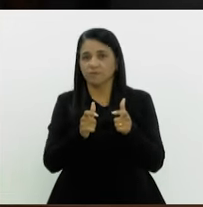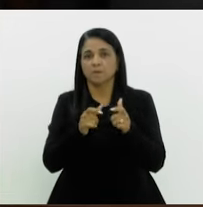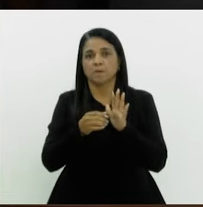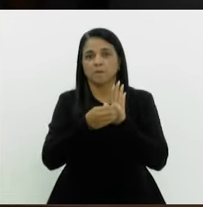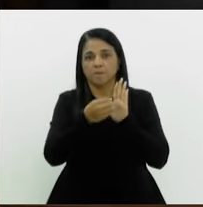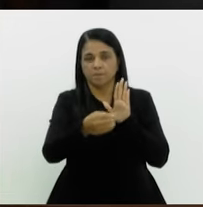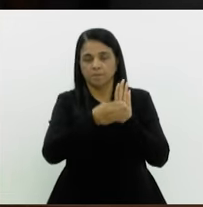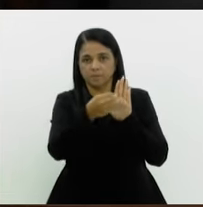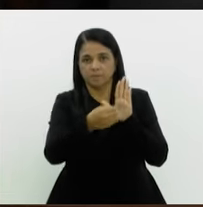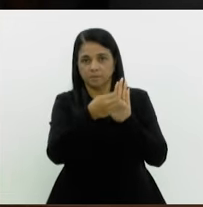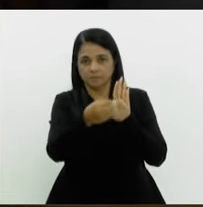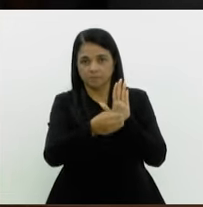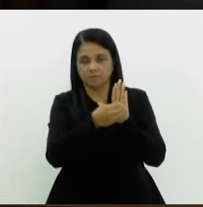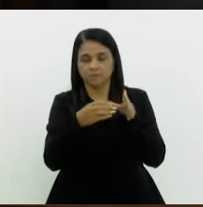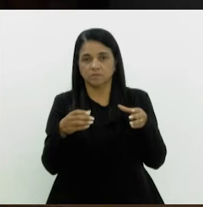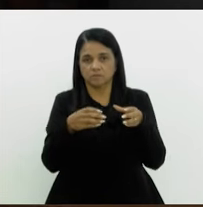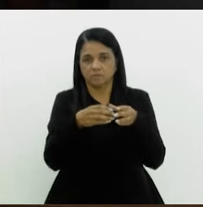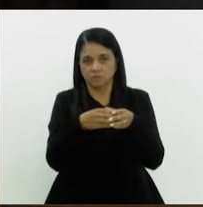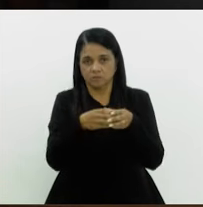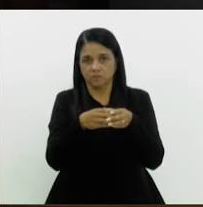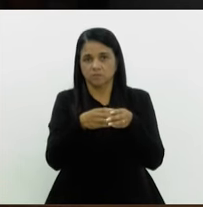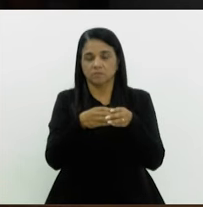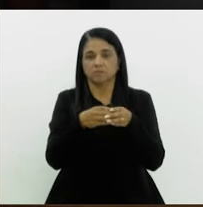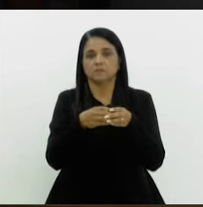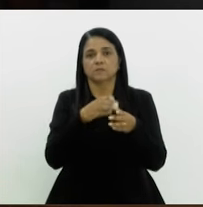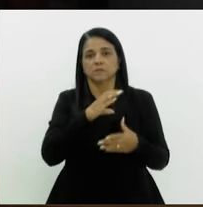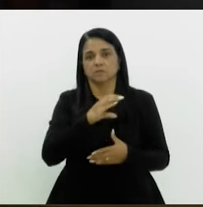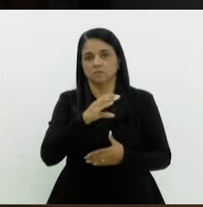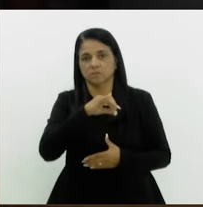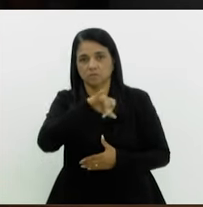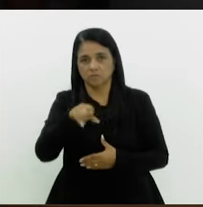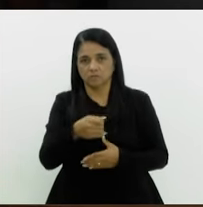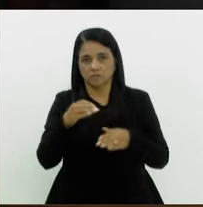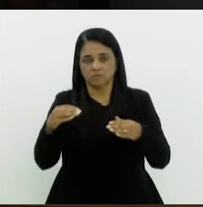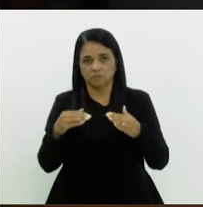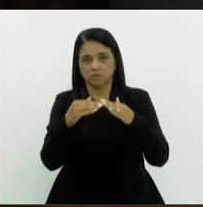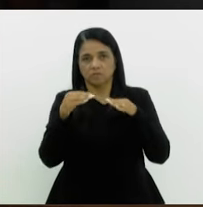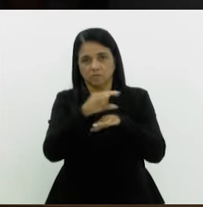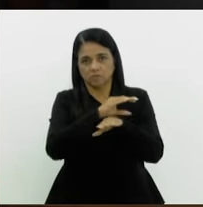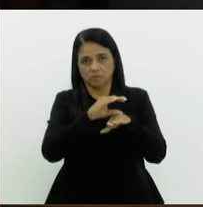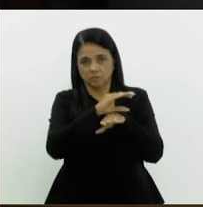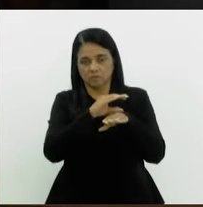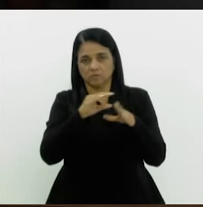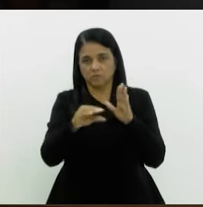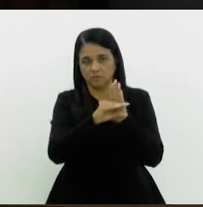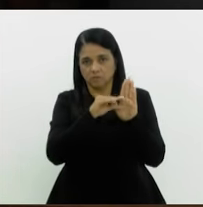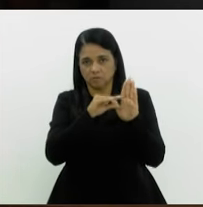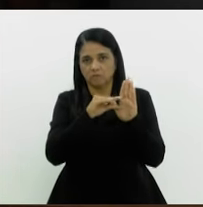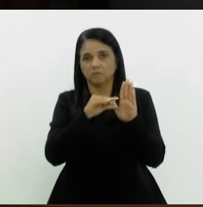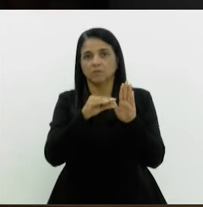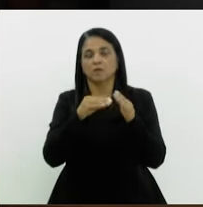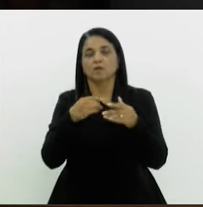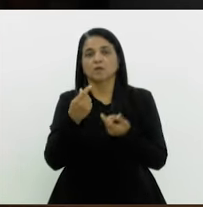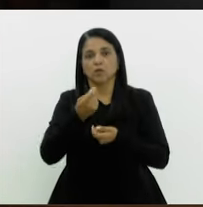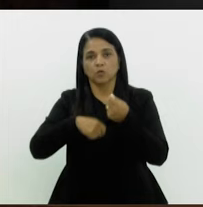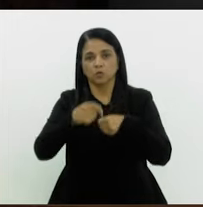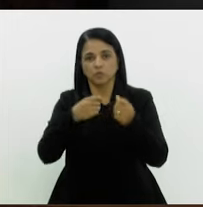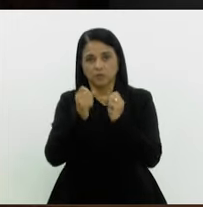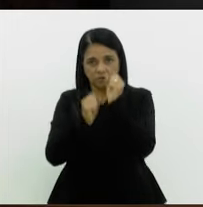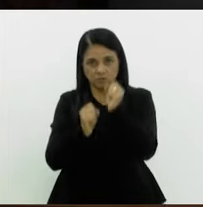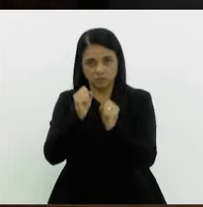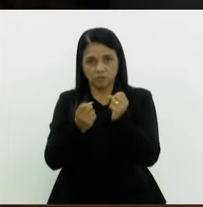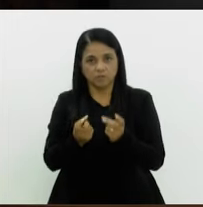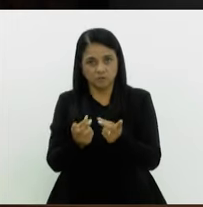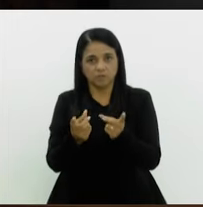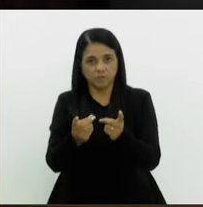Pareceres das comissões, da Comissão de Constituição e Justiça pela constitucionalidade com emenda, de Economia, Indústria e